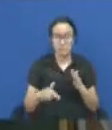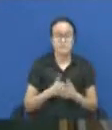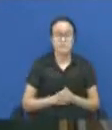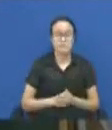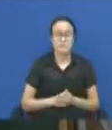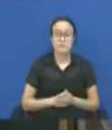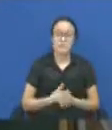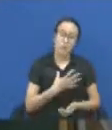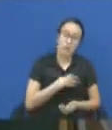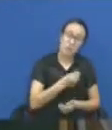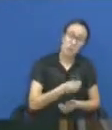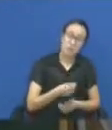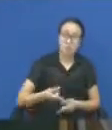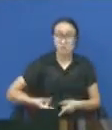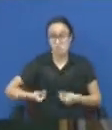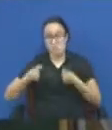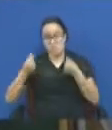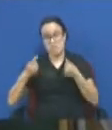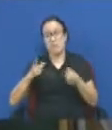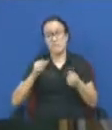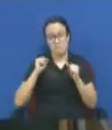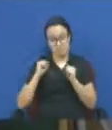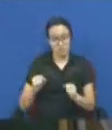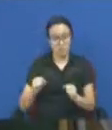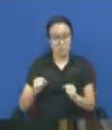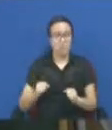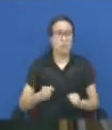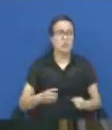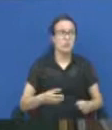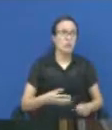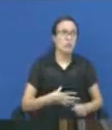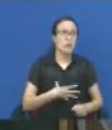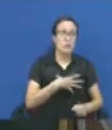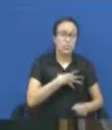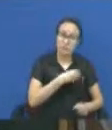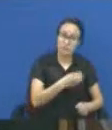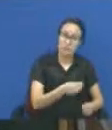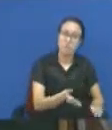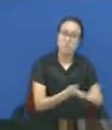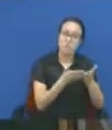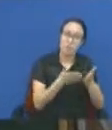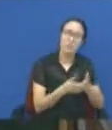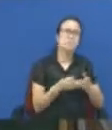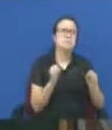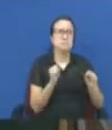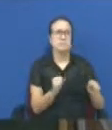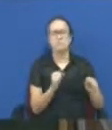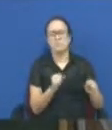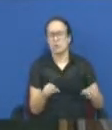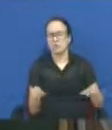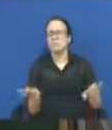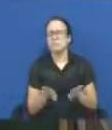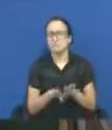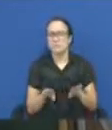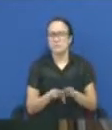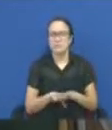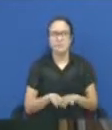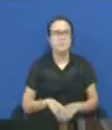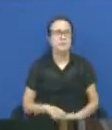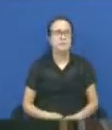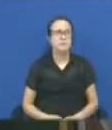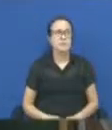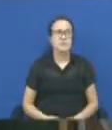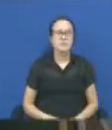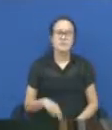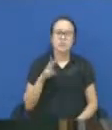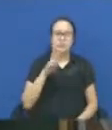pode, se o filho do rico pobre pode, se o filho do rico pode, o filho do pobre também pode. É por isso que eu vejo com bons olhos esse